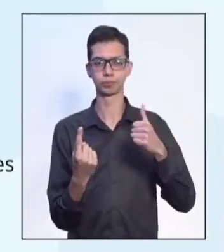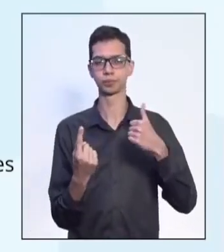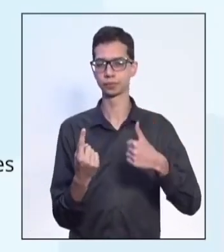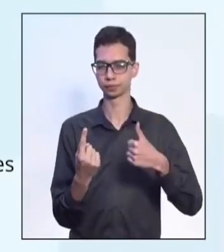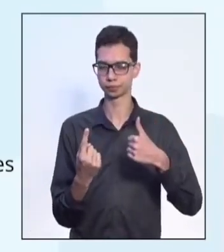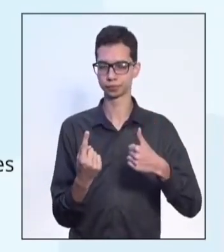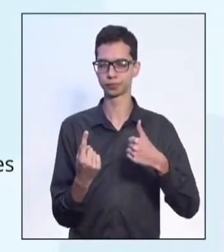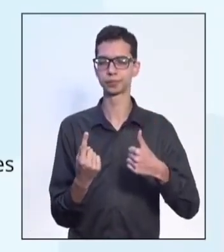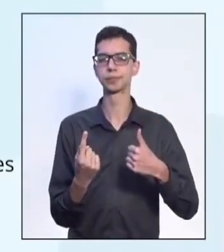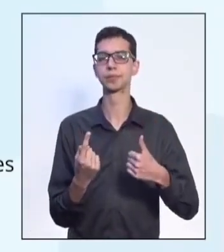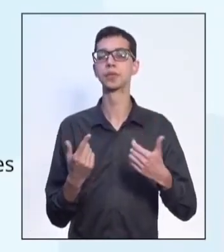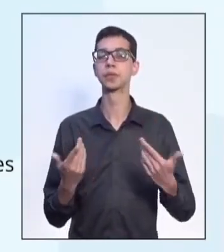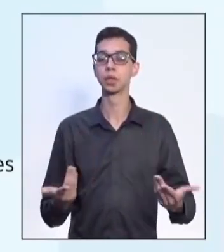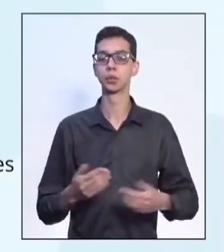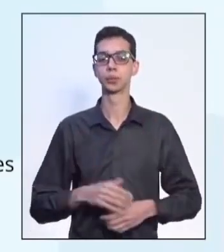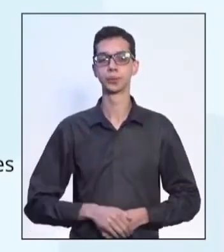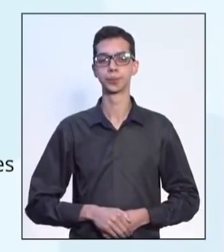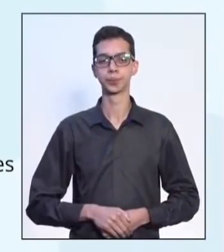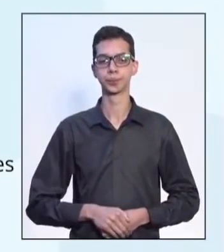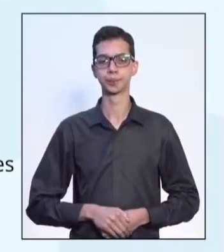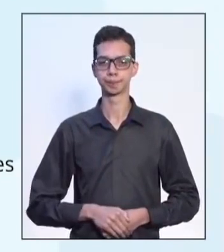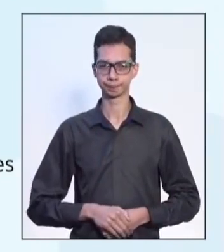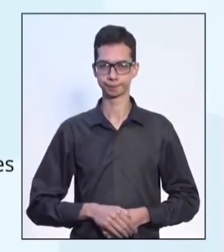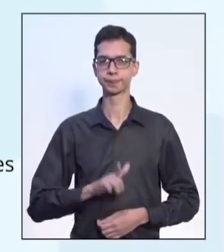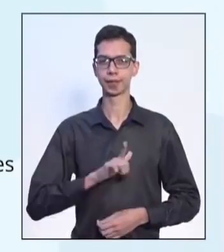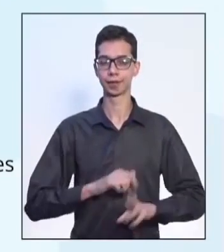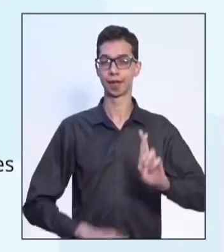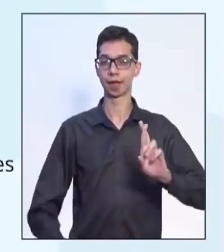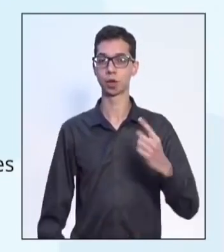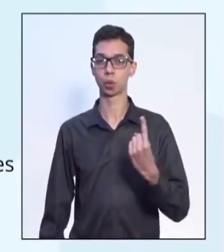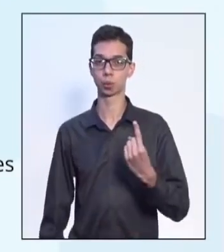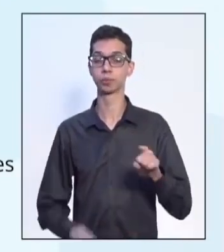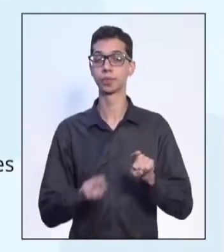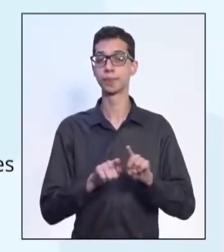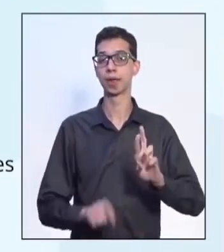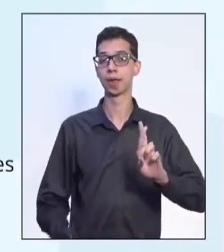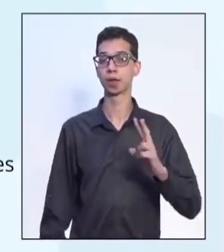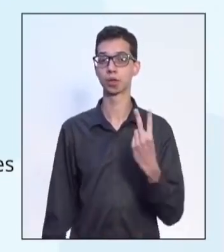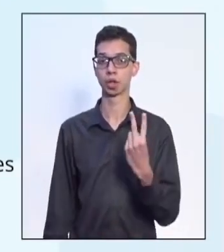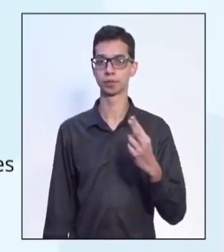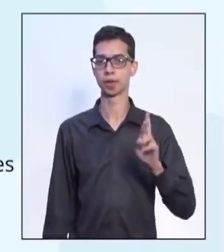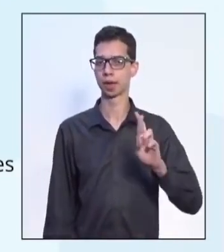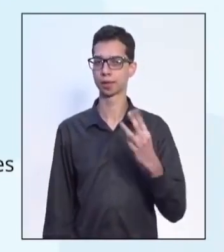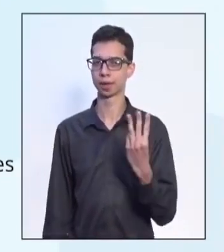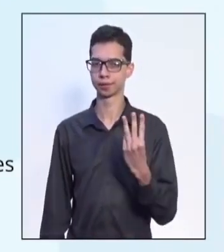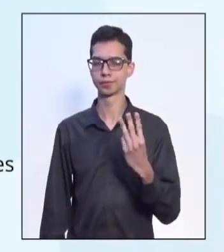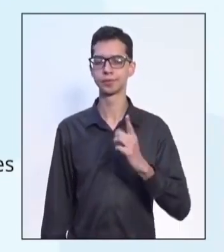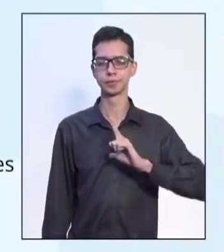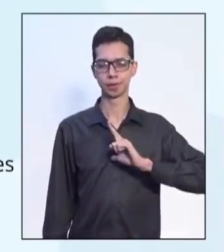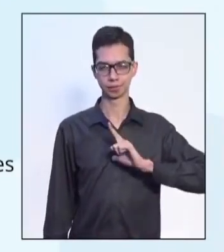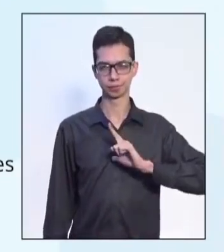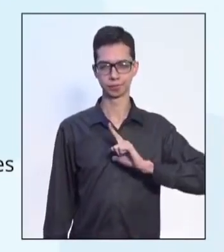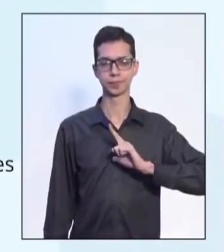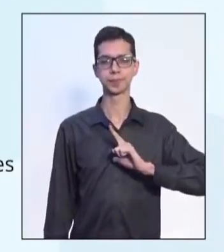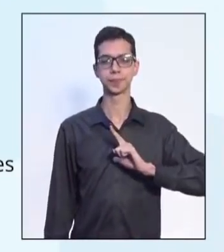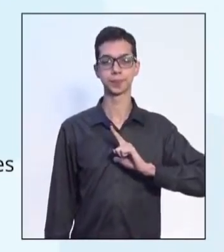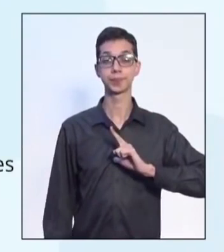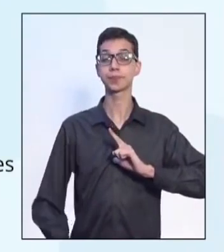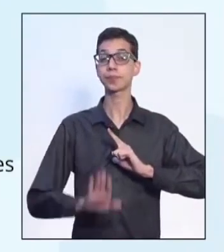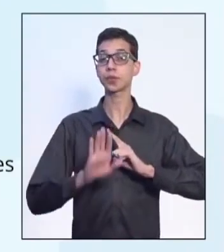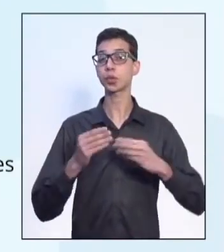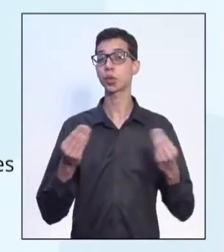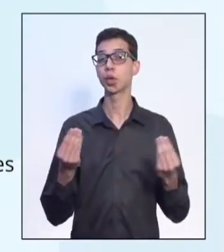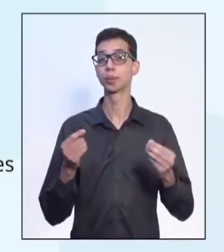esta equação tem as raízes R1, R2 e R3, se na forma